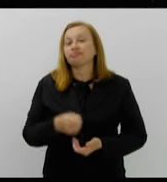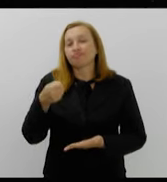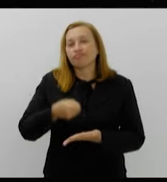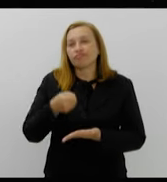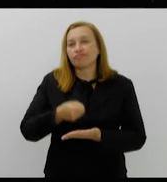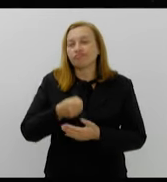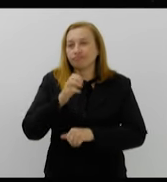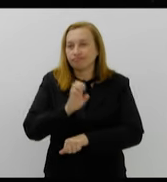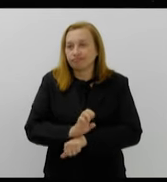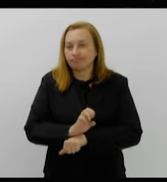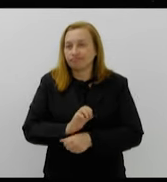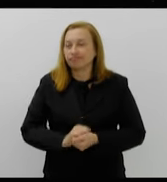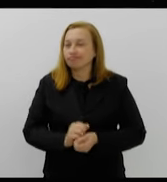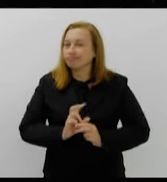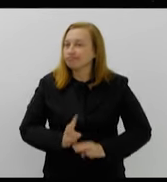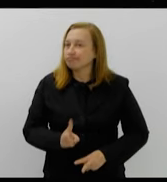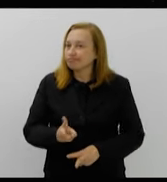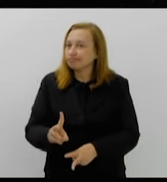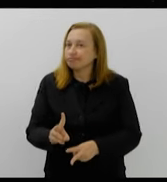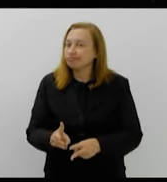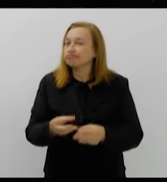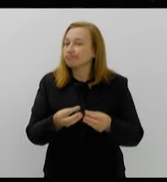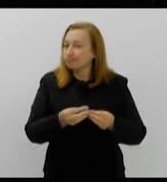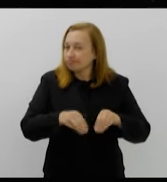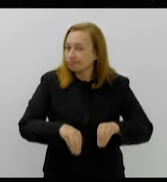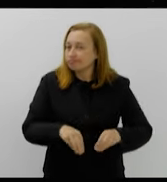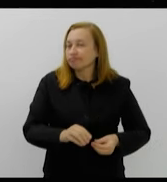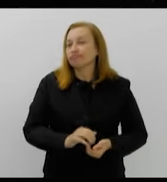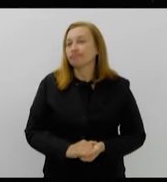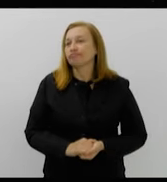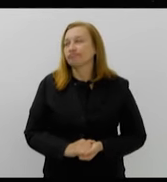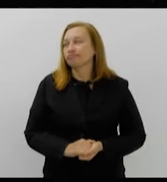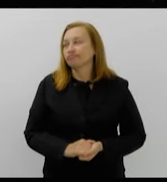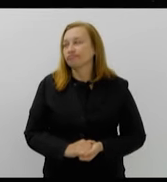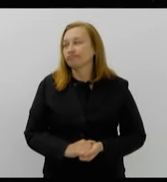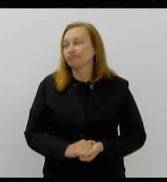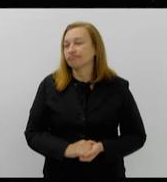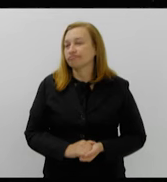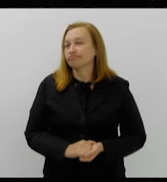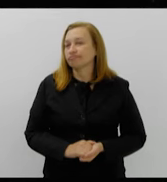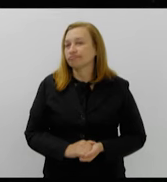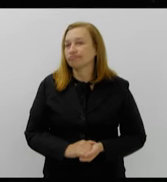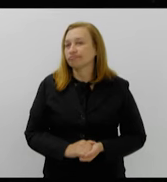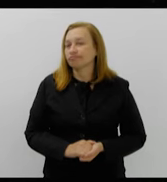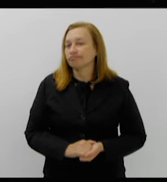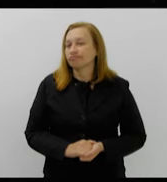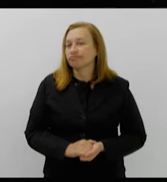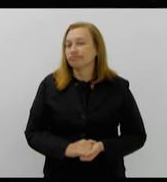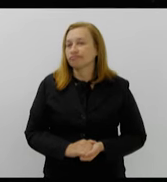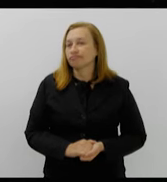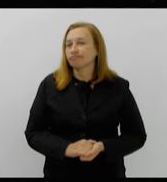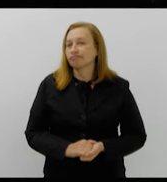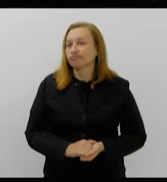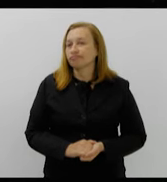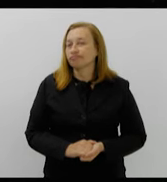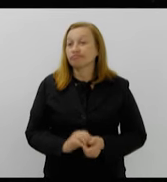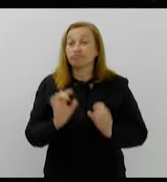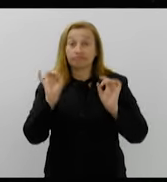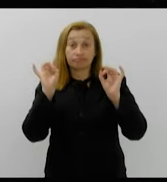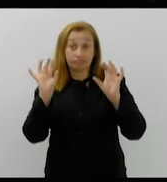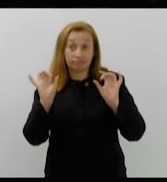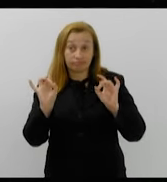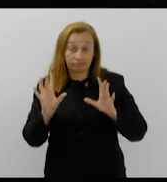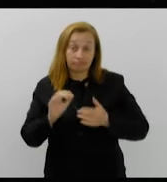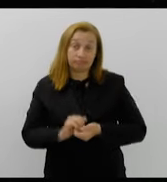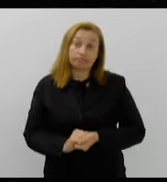estado a continuar na tragédia com o regime especial